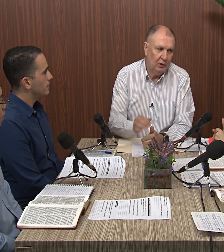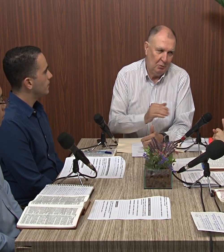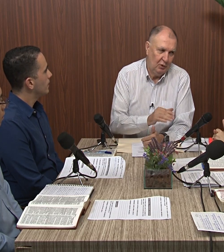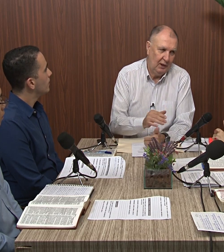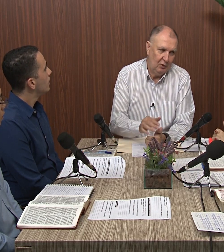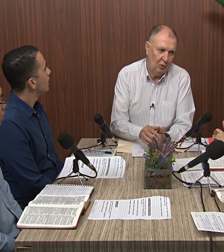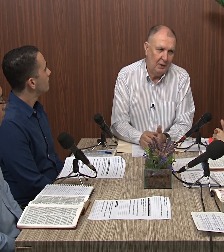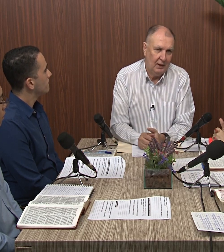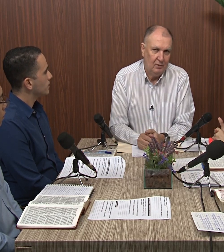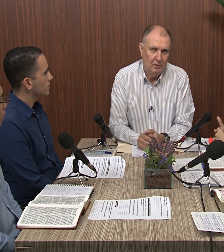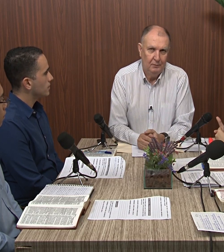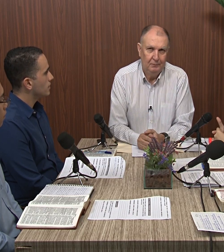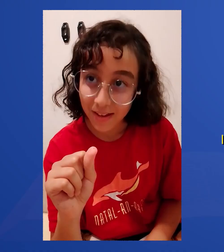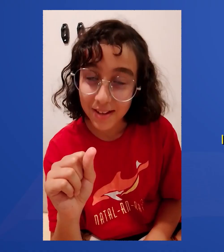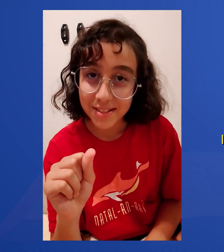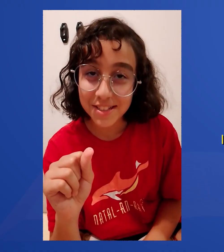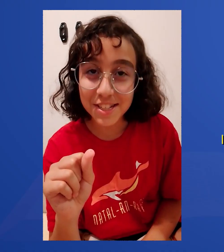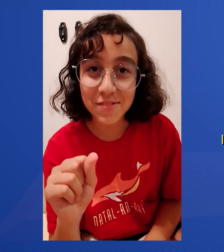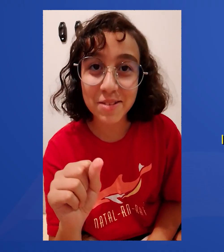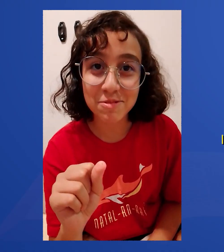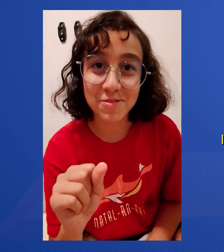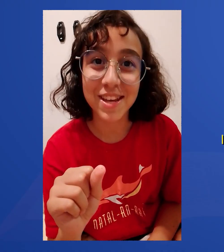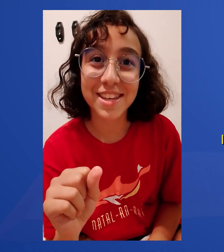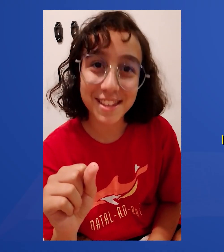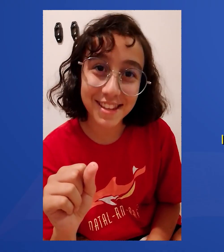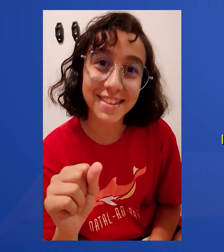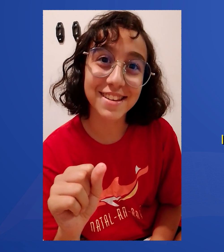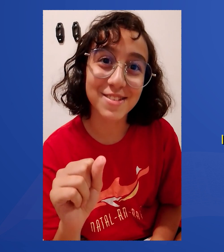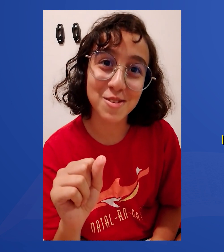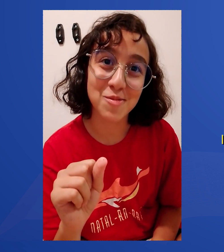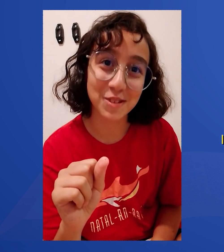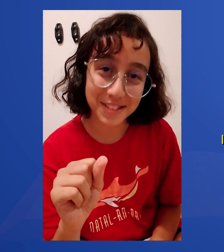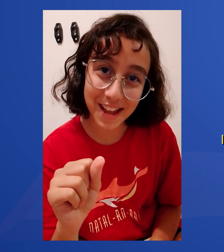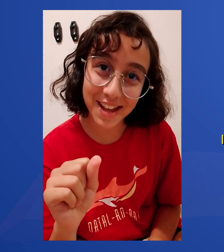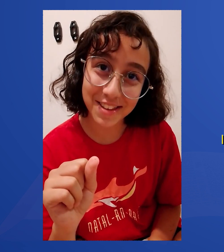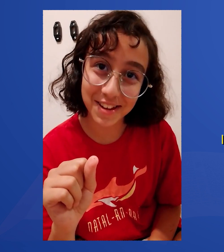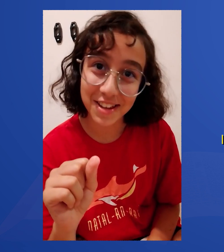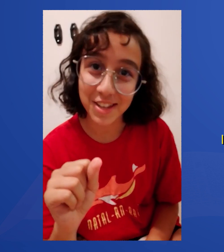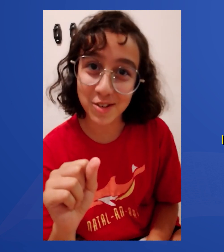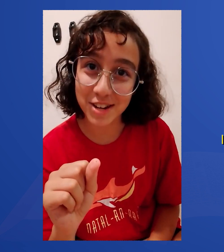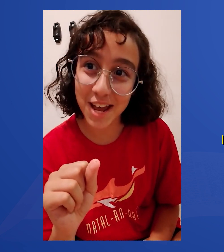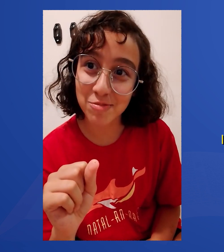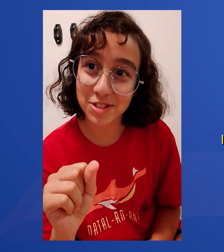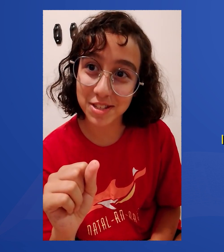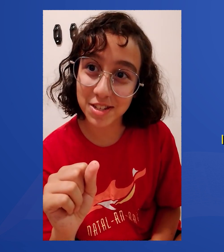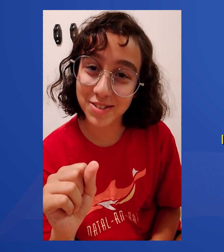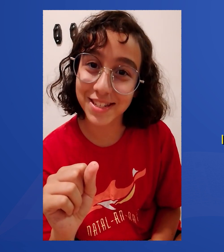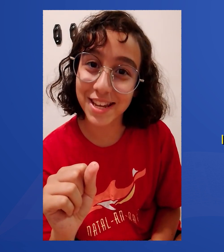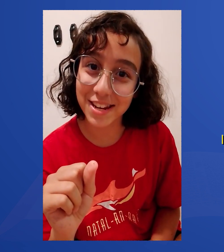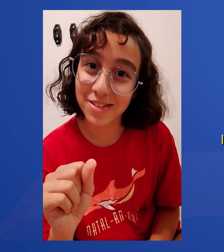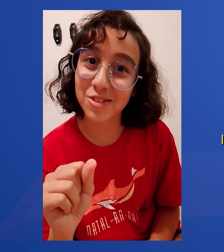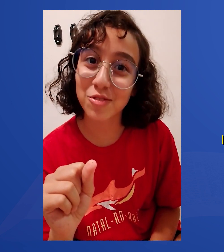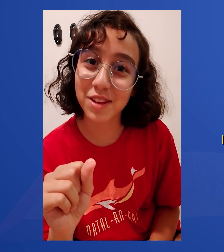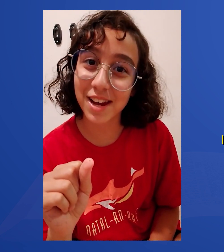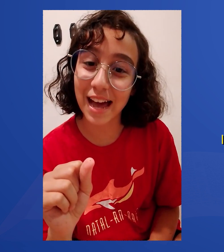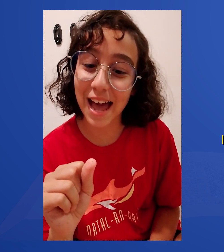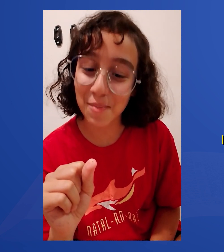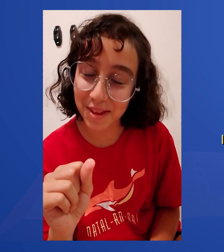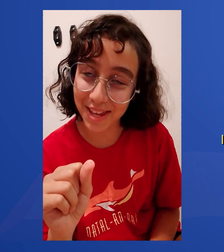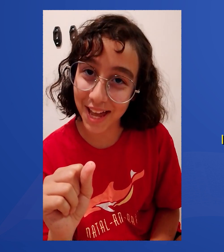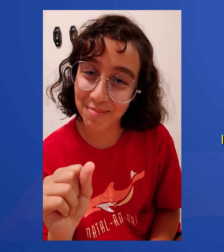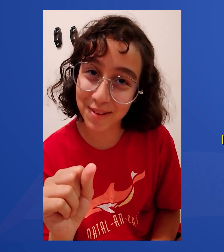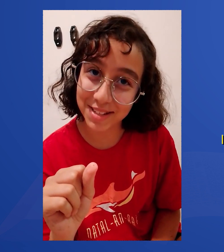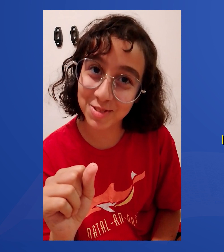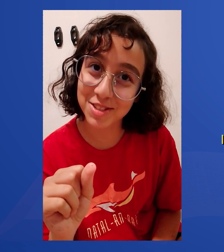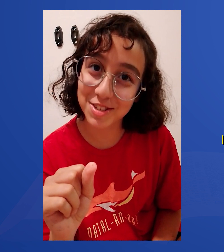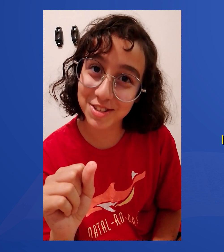Depois nós voltamos, eu queria que tu comentasse. Amém. Se tivermos fé que nesse grão de mostarda e orarmos a Deus, Ele nos ouvirá.